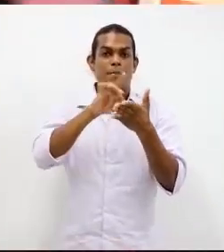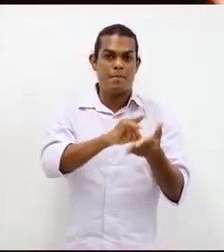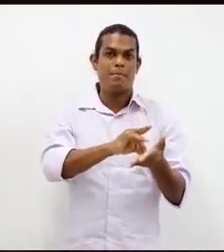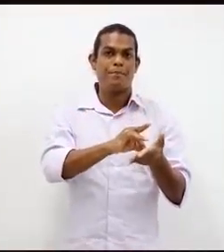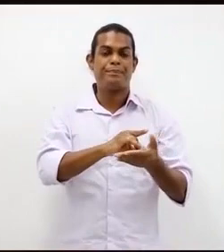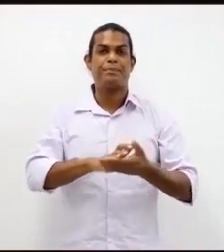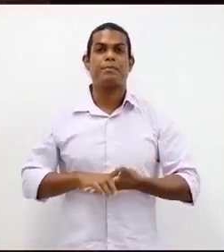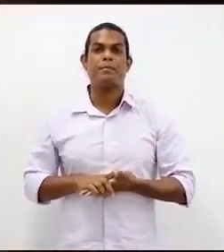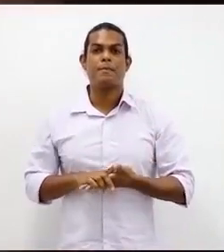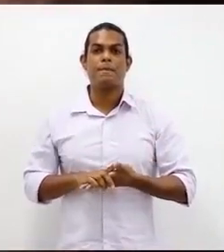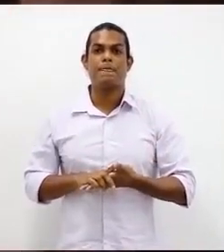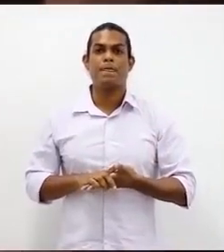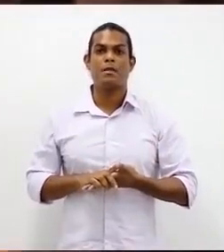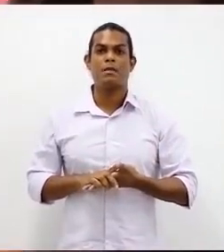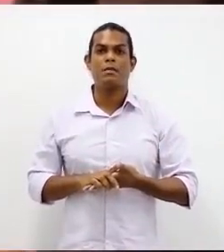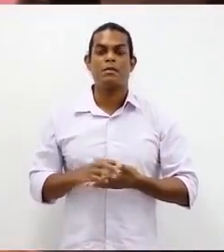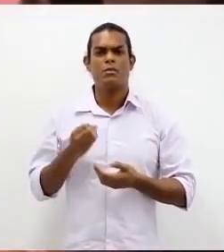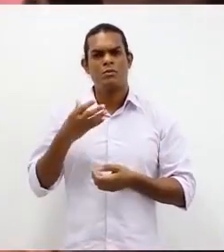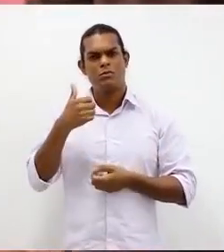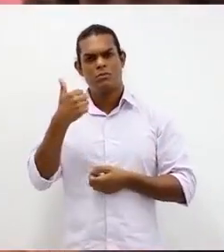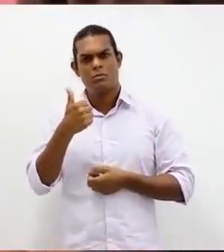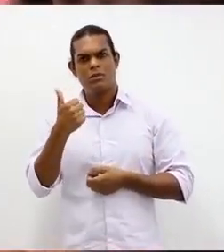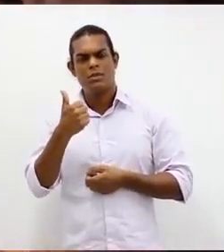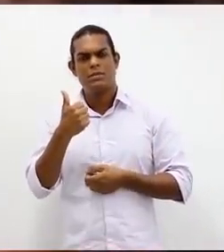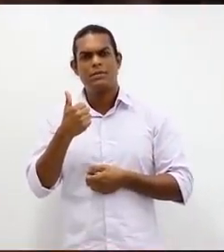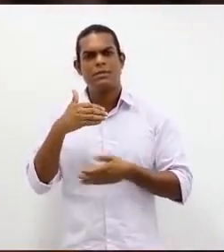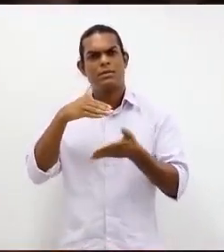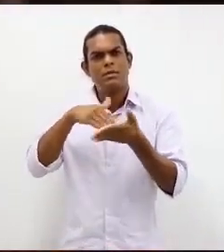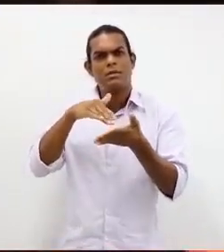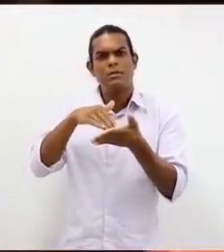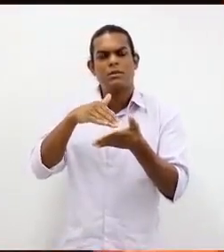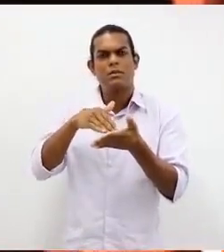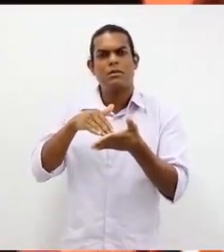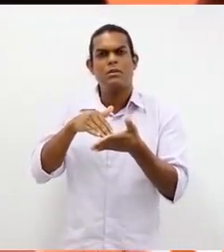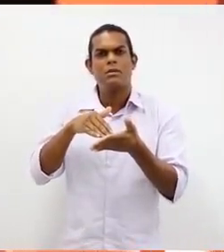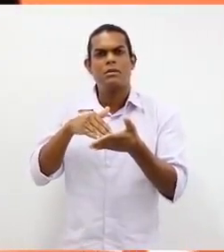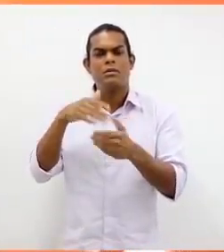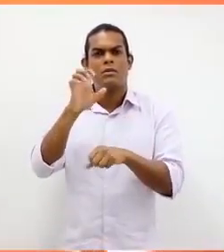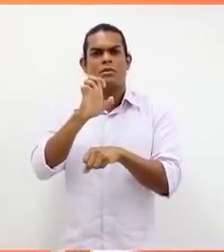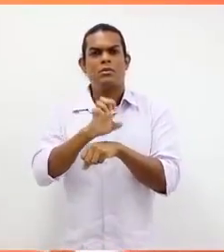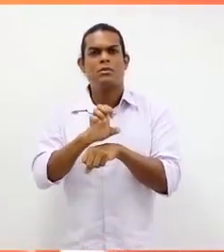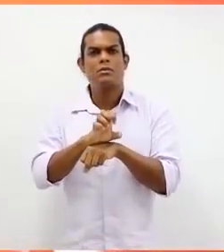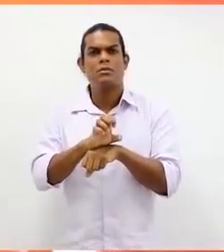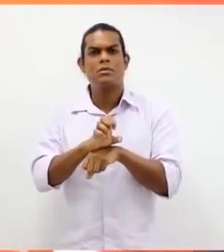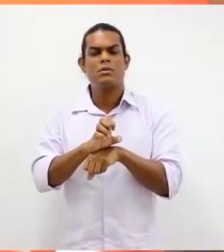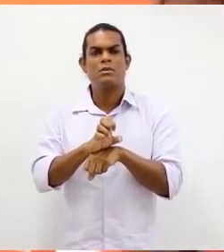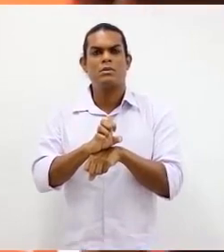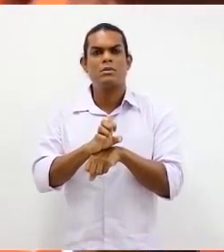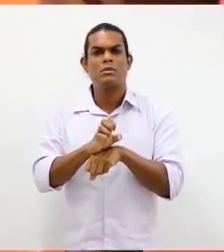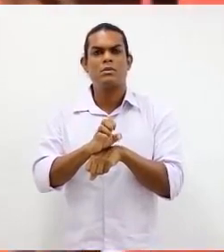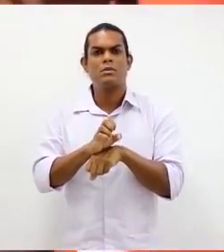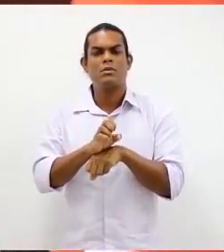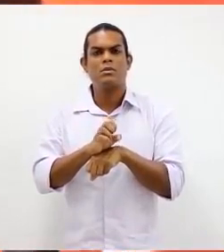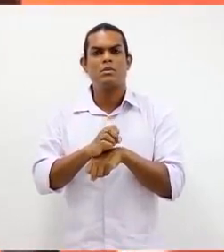Bem, nós somos da EAD, da Secretaria do Estado. Gostaria de falar com o pessoal do setor de segurança do trabalho. Deixa eu chamar ela. Obrigado.